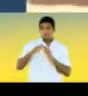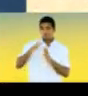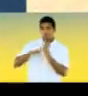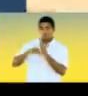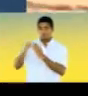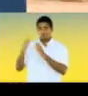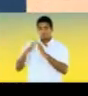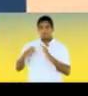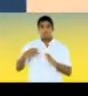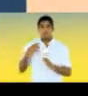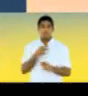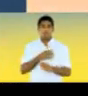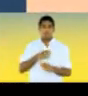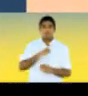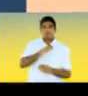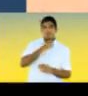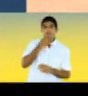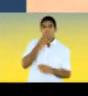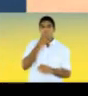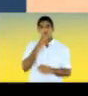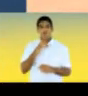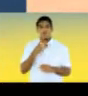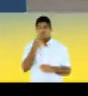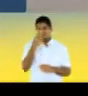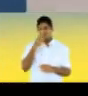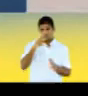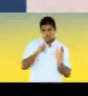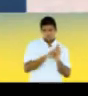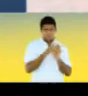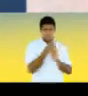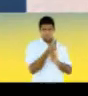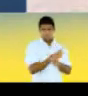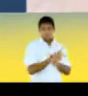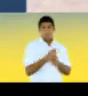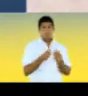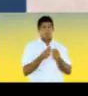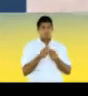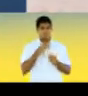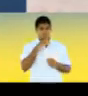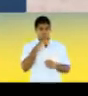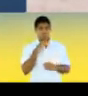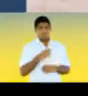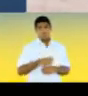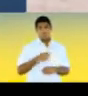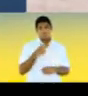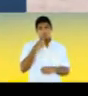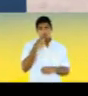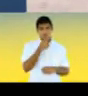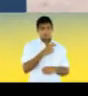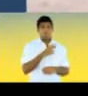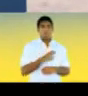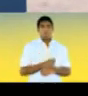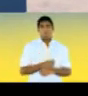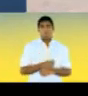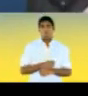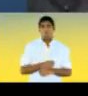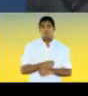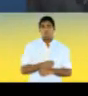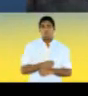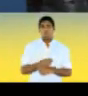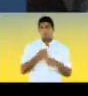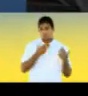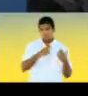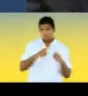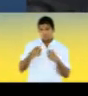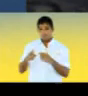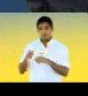pintarem todos os postos nas suas cores, como se o que é do povo fosse deles, o que é ridículo. O governo vermelho